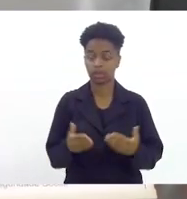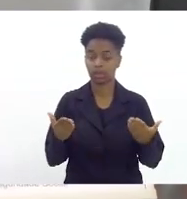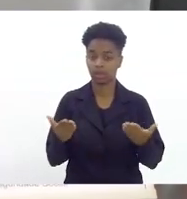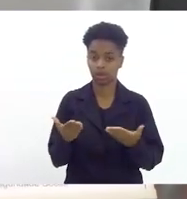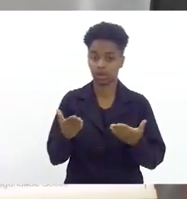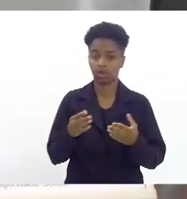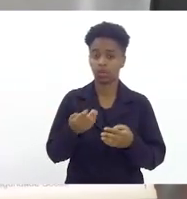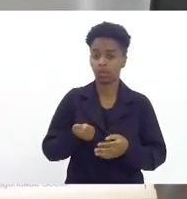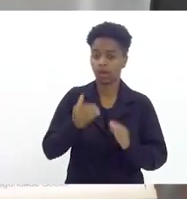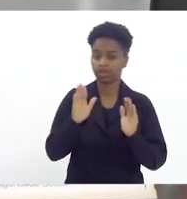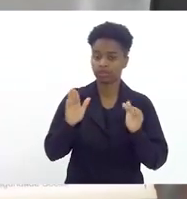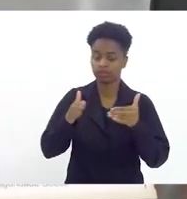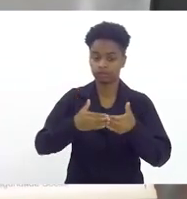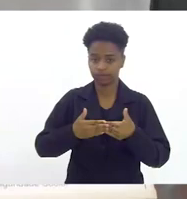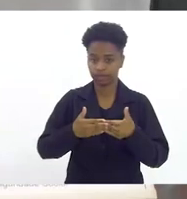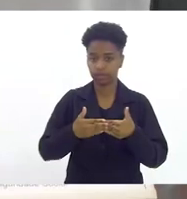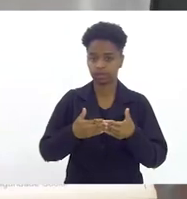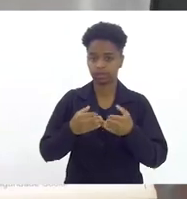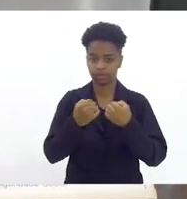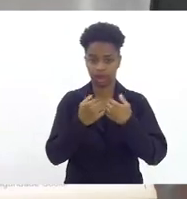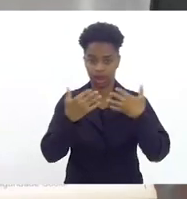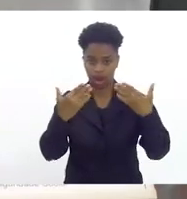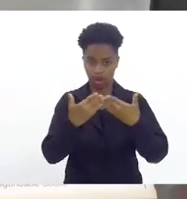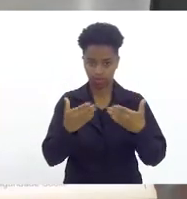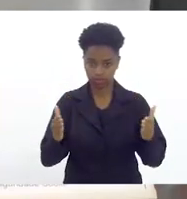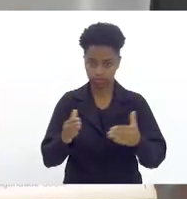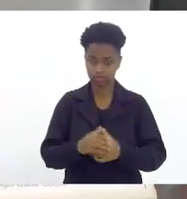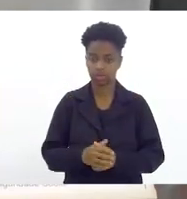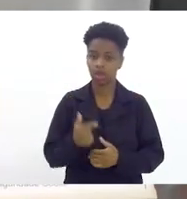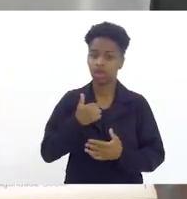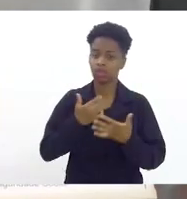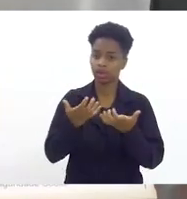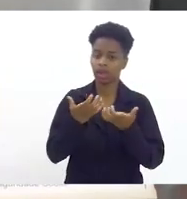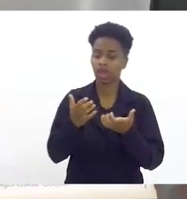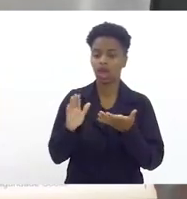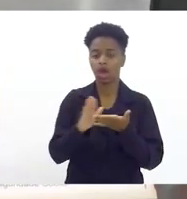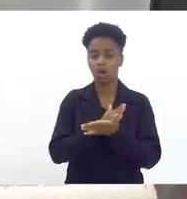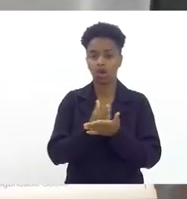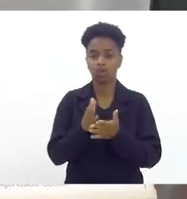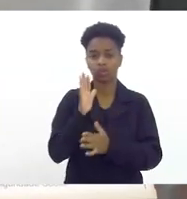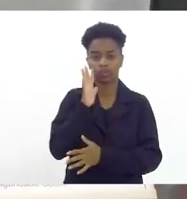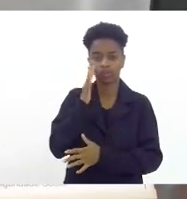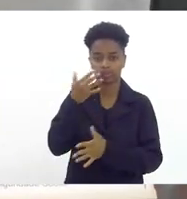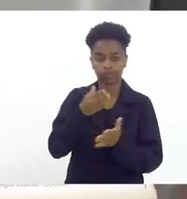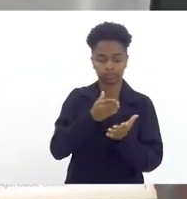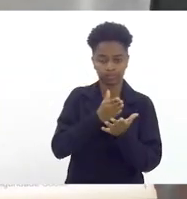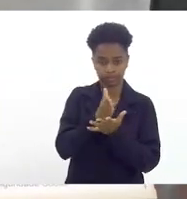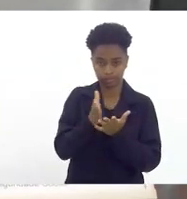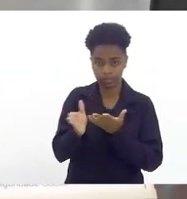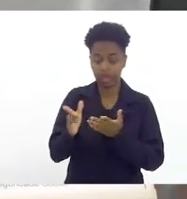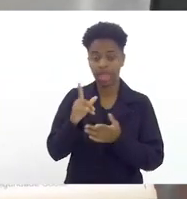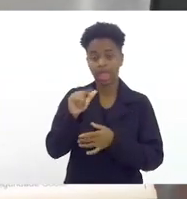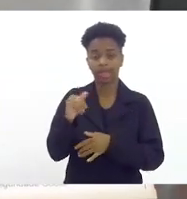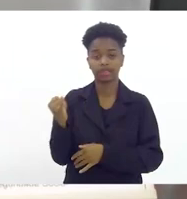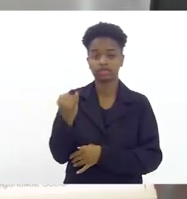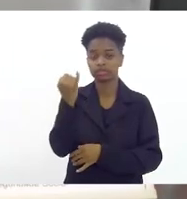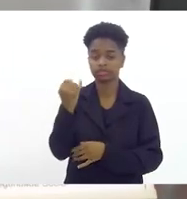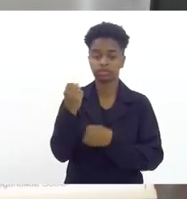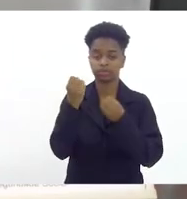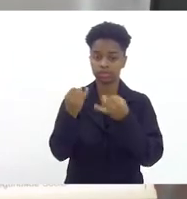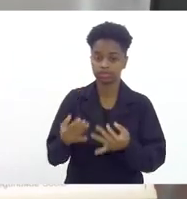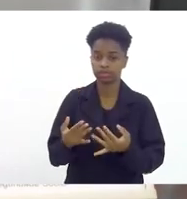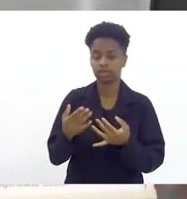agora para o encerramento dessa audiência queria fazer alguns encaminhamentos primeiro deles é reforçar necessidade de